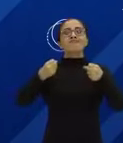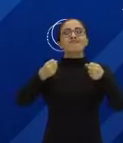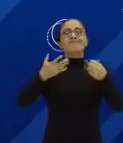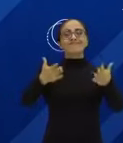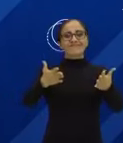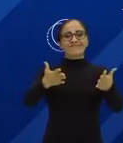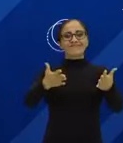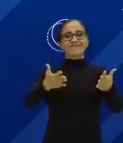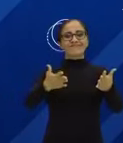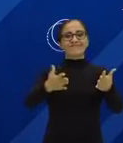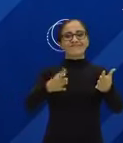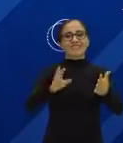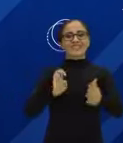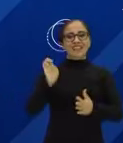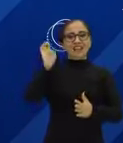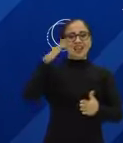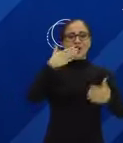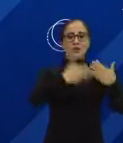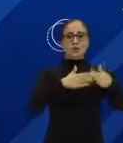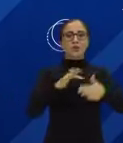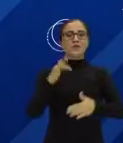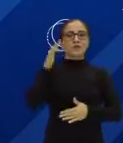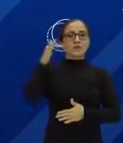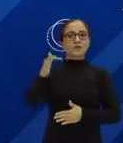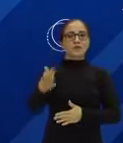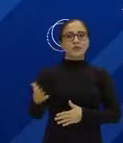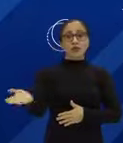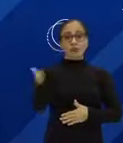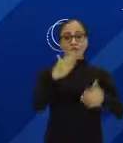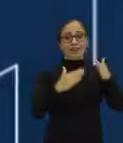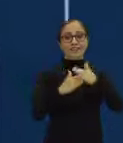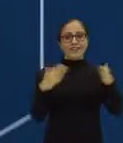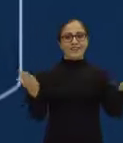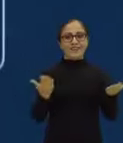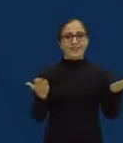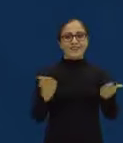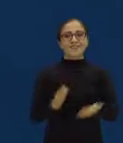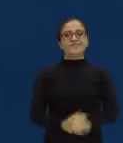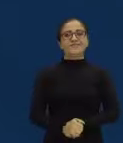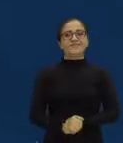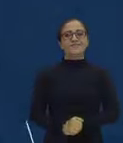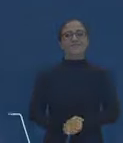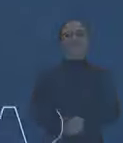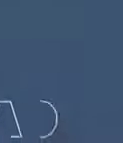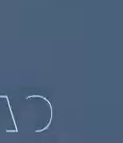prova. Nós vamos rapidamente a um intervalo e já já a gente volta.